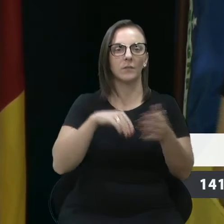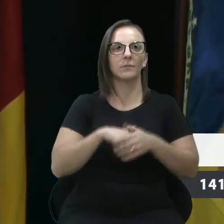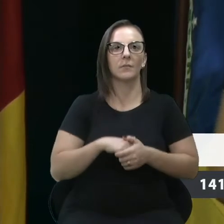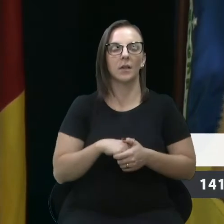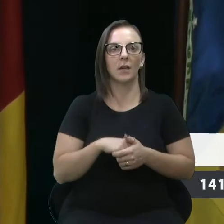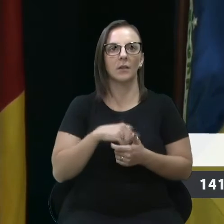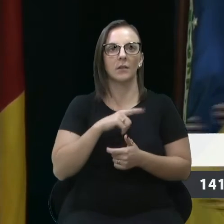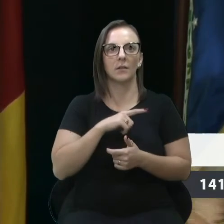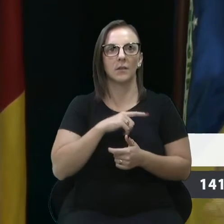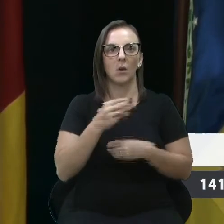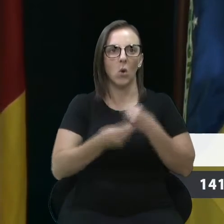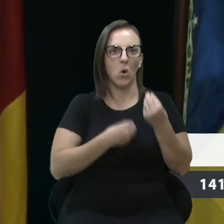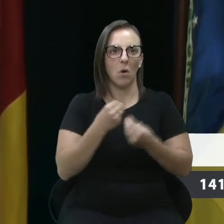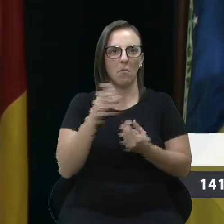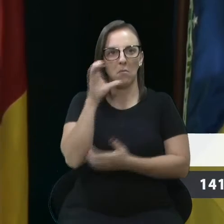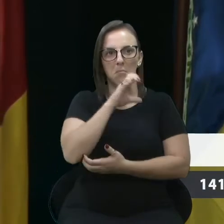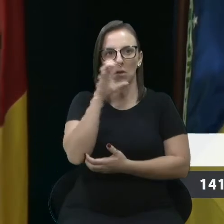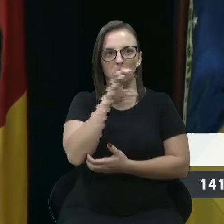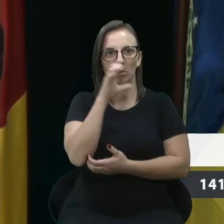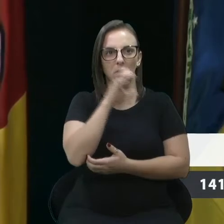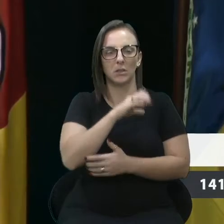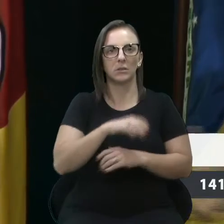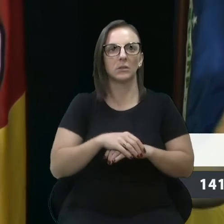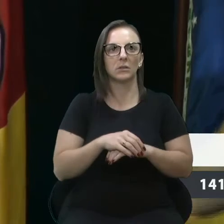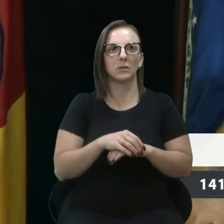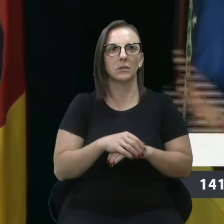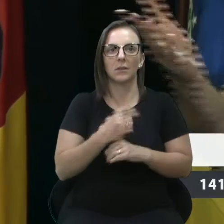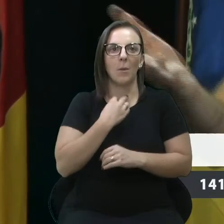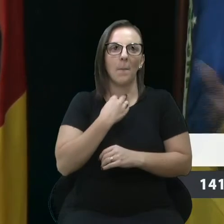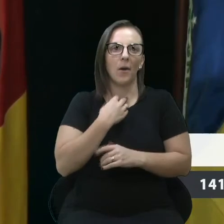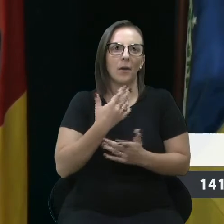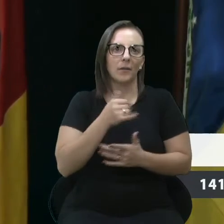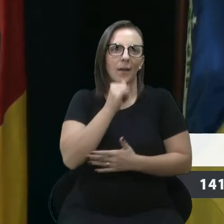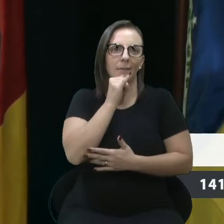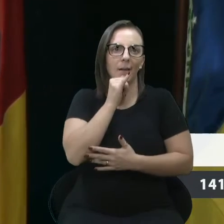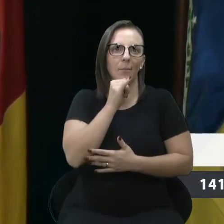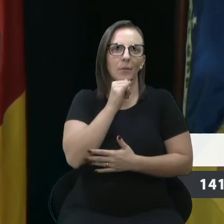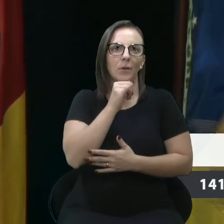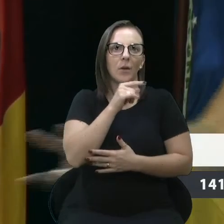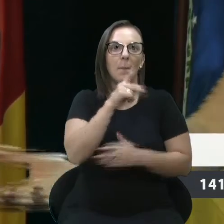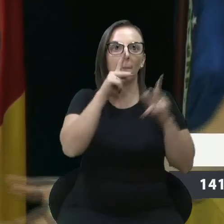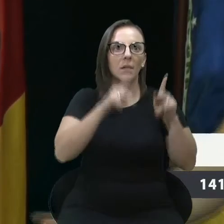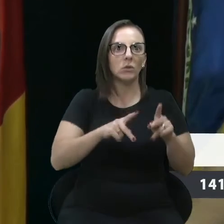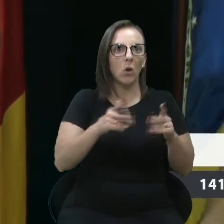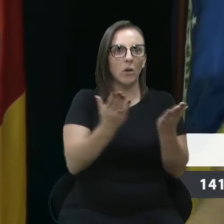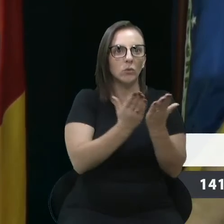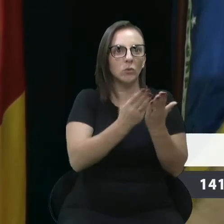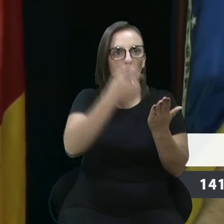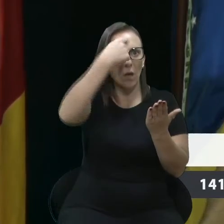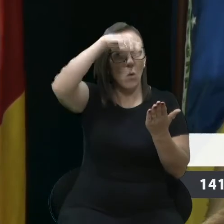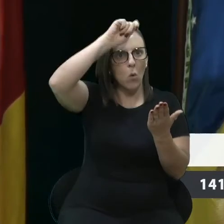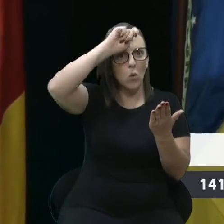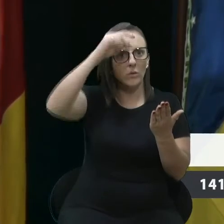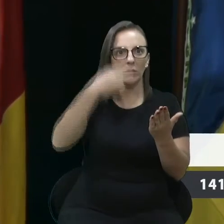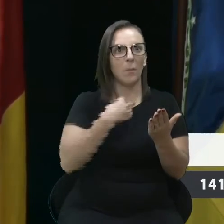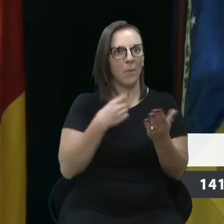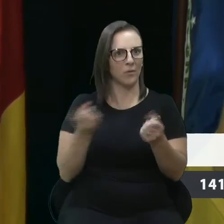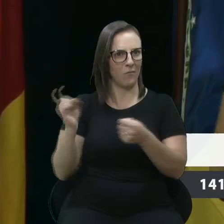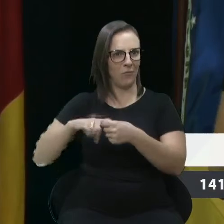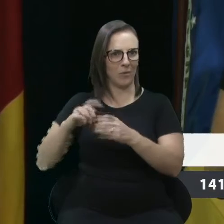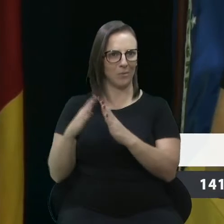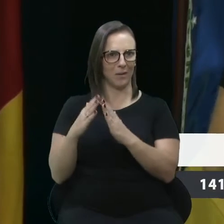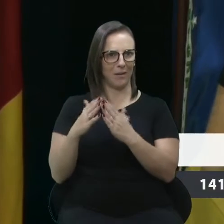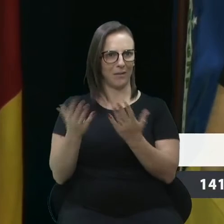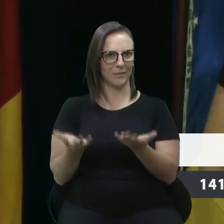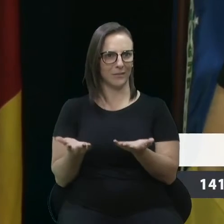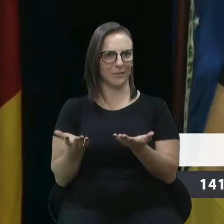como emergencial, a gente não pode tolher, por exemplo, o direito da pessoa estar lá estudando a UX e não ter como ir para casa. Acho que sim,